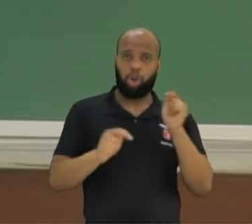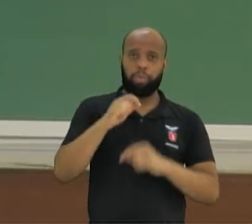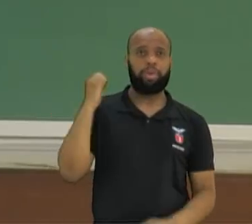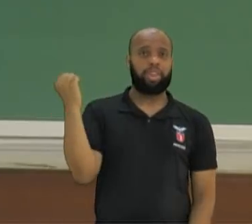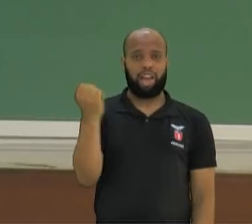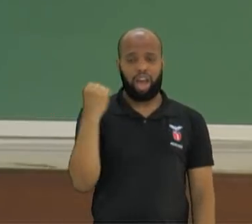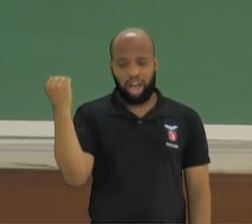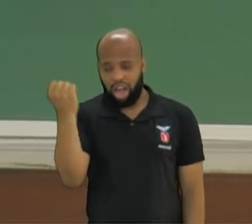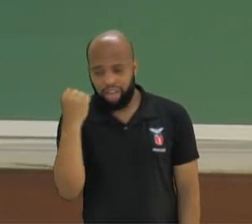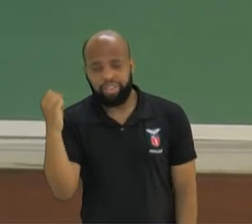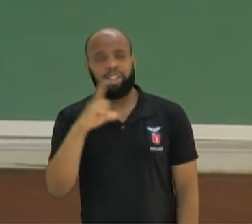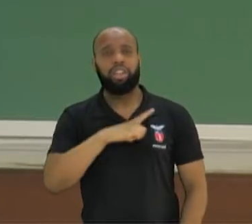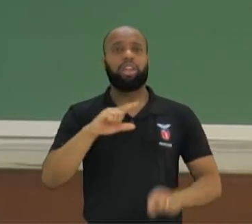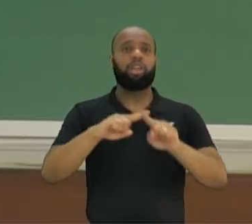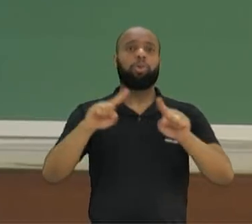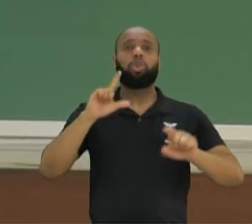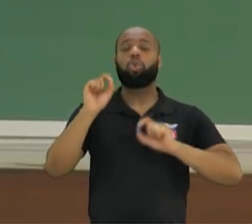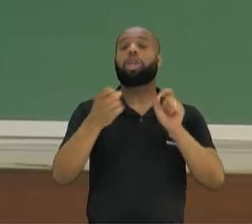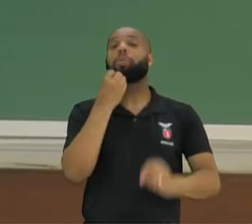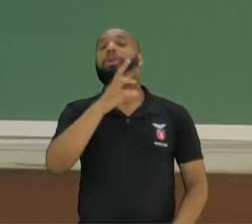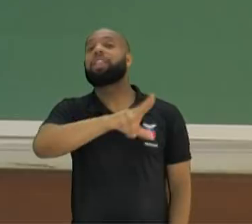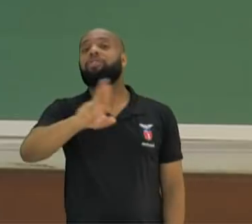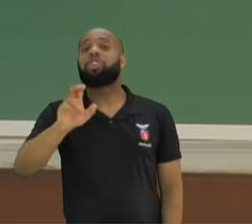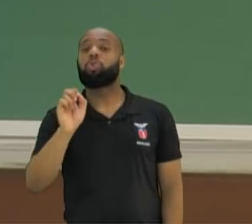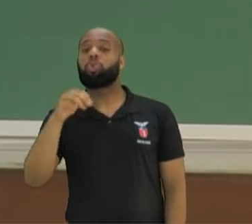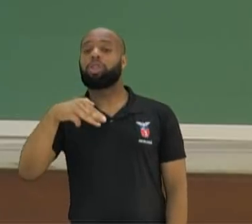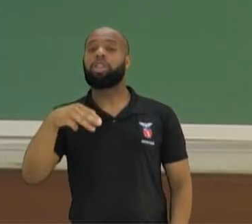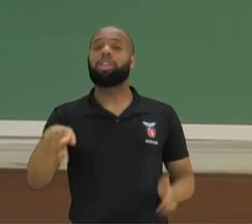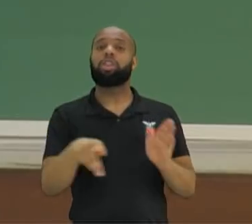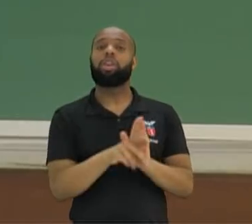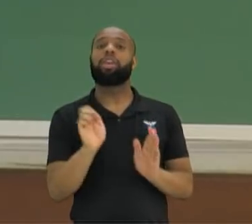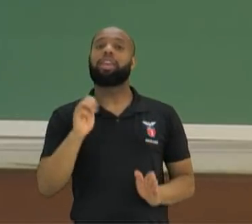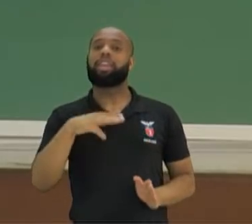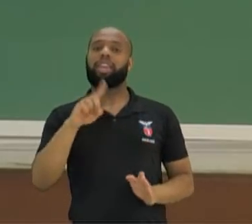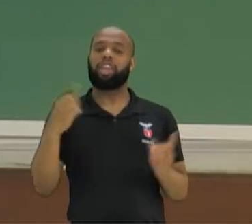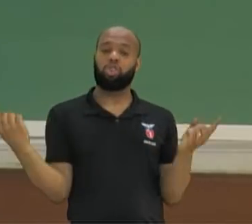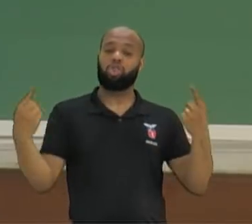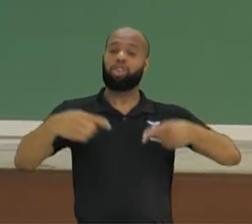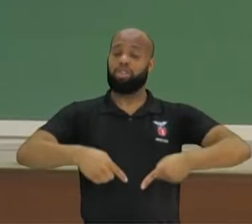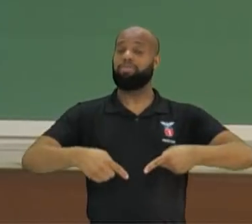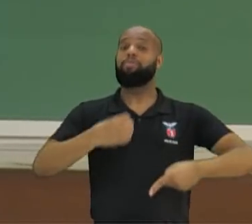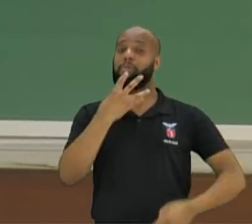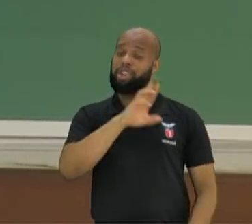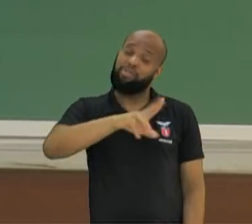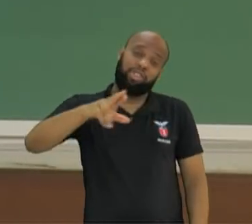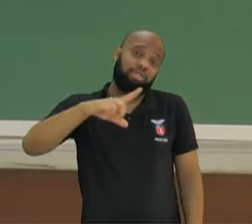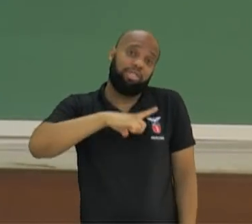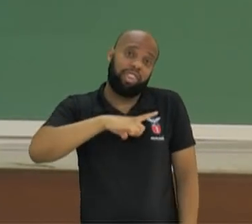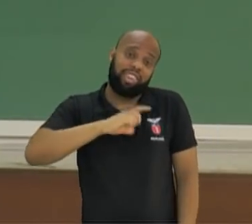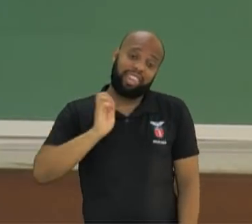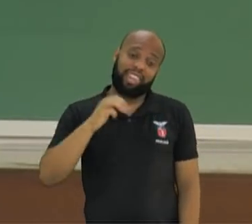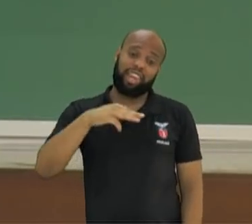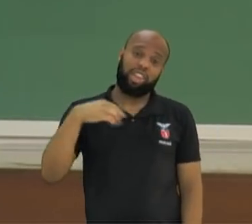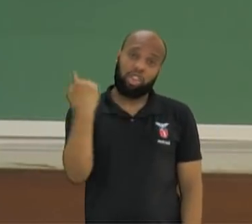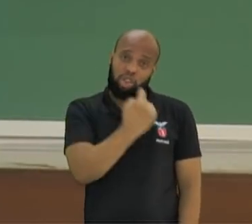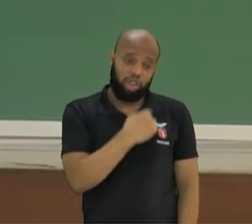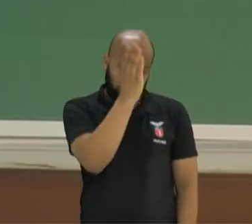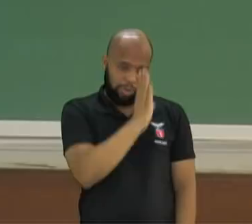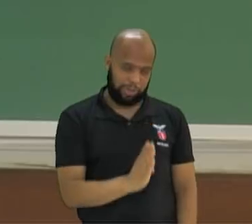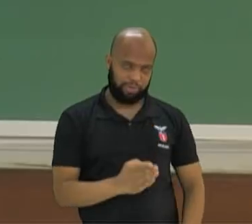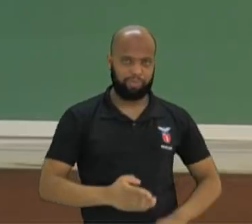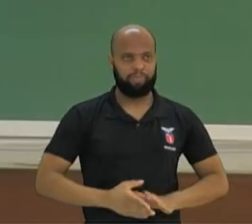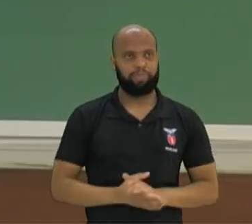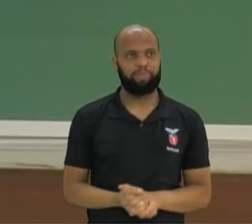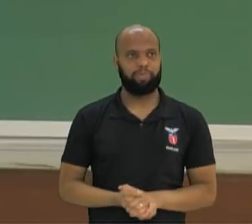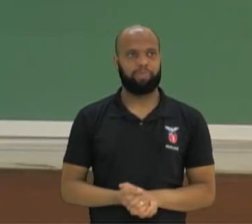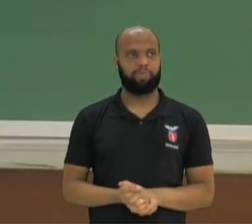gravíssimo, mas isso favorece quem? O seu maior adversário no mercado mundial, que somos nós, o Brasil.